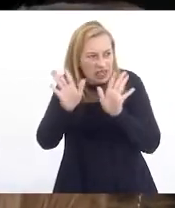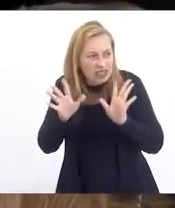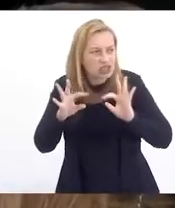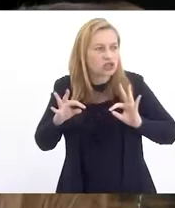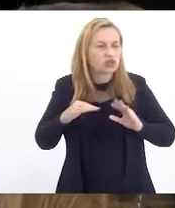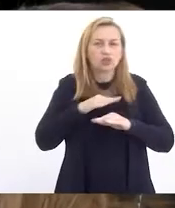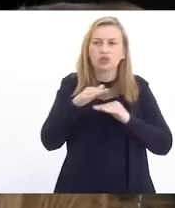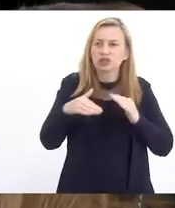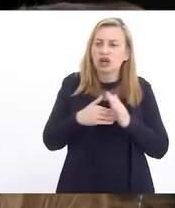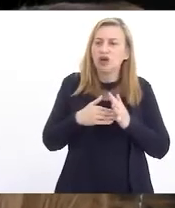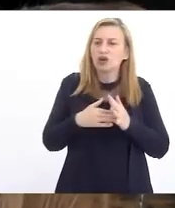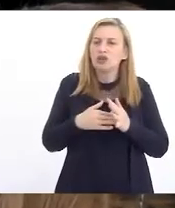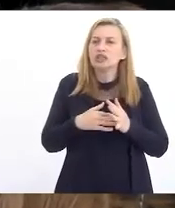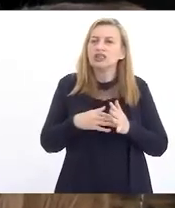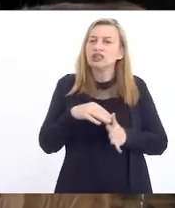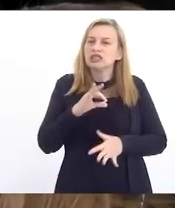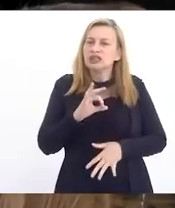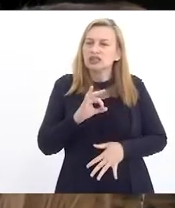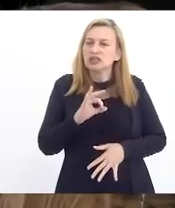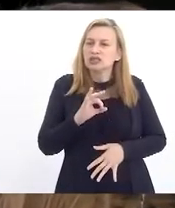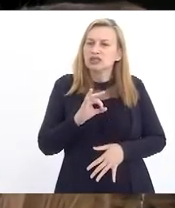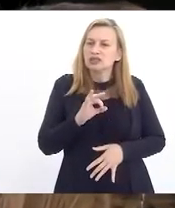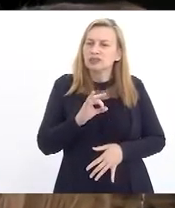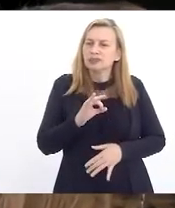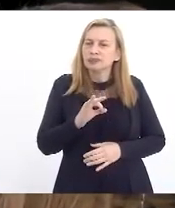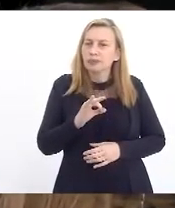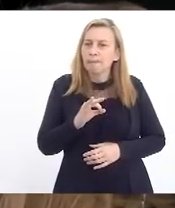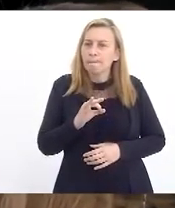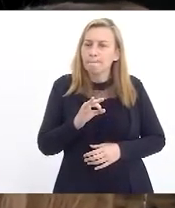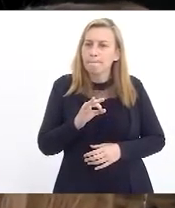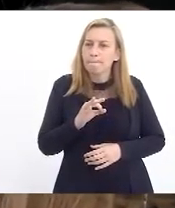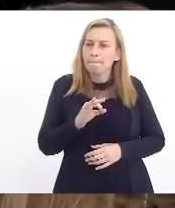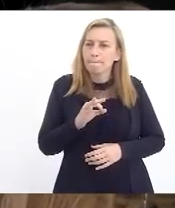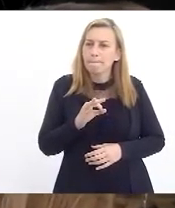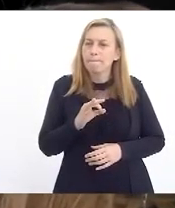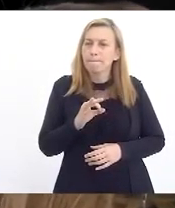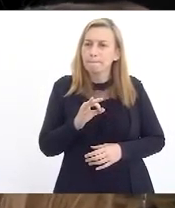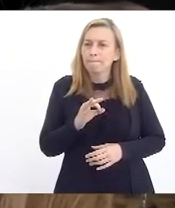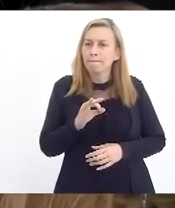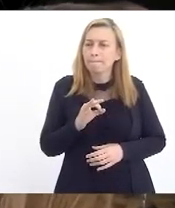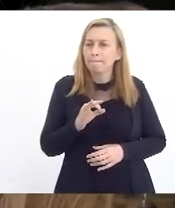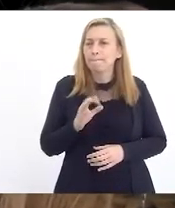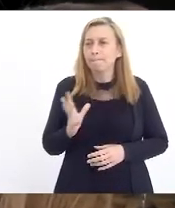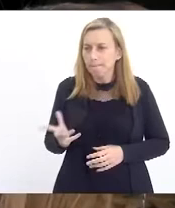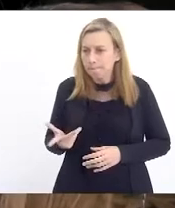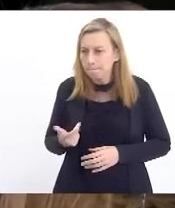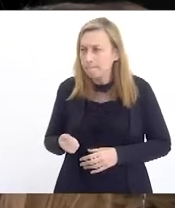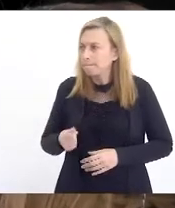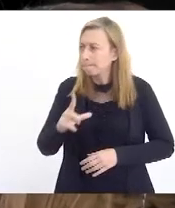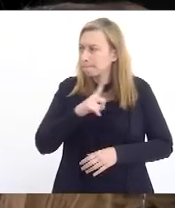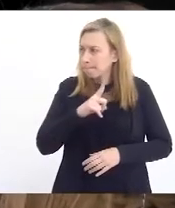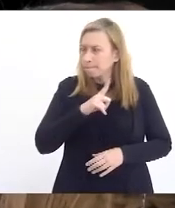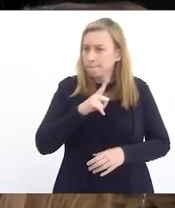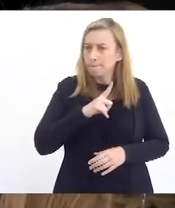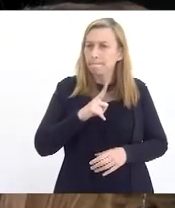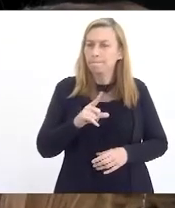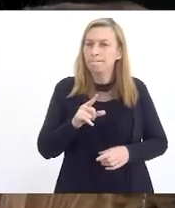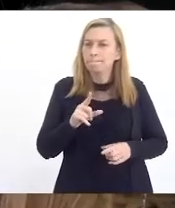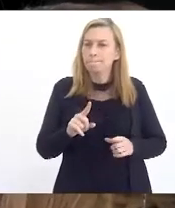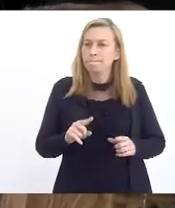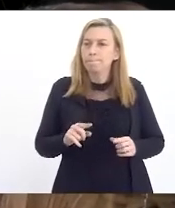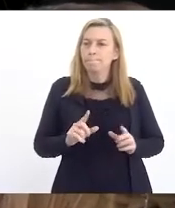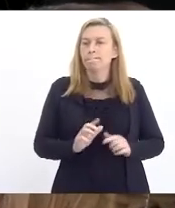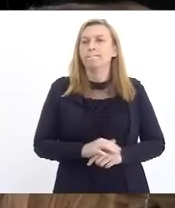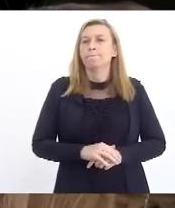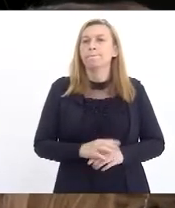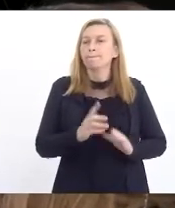e condições de exercer a nossa atividade, nós temos, inclusive, isso foi objeto de um ofício